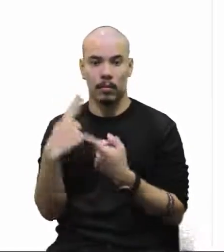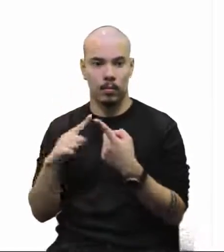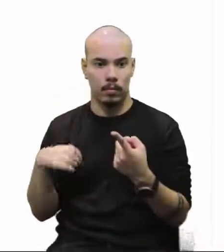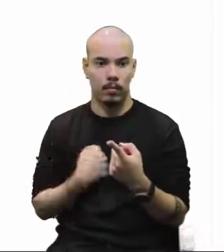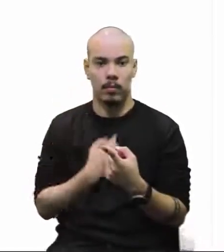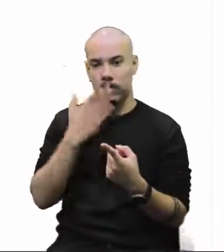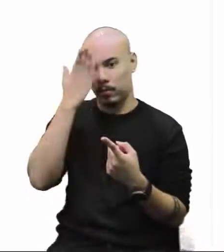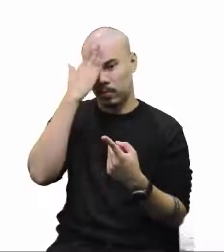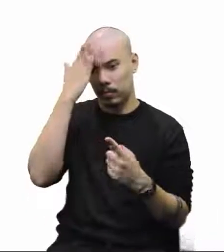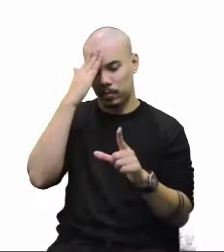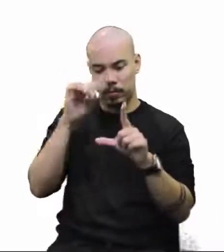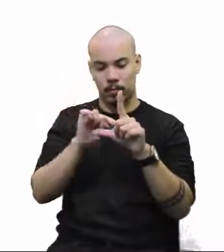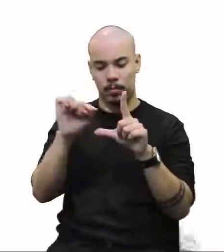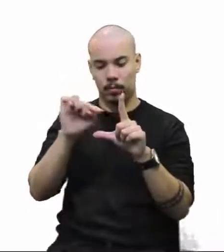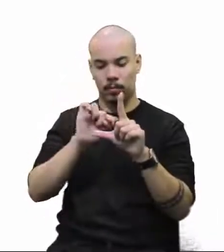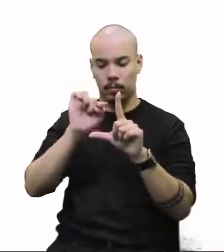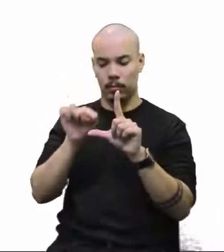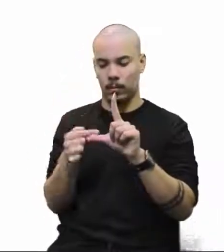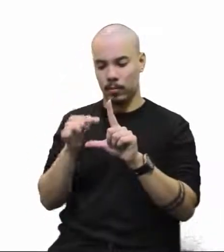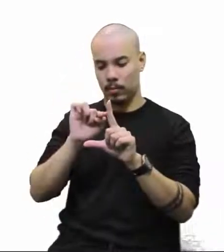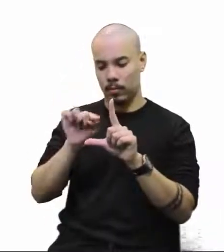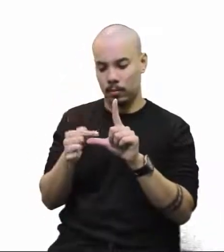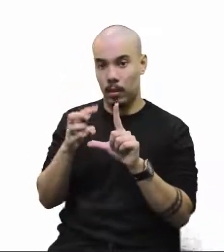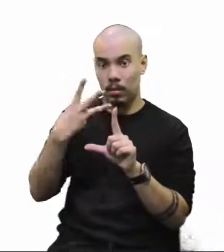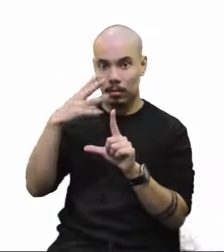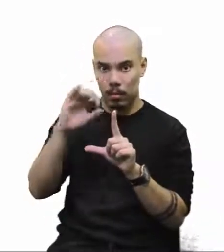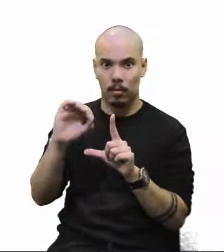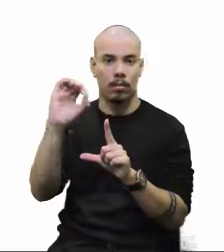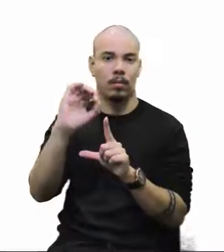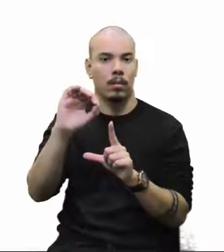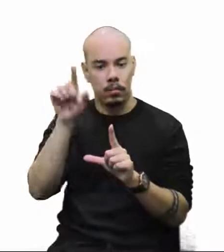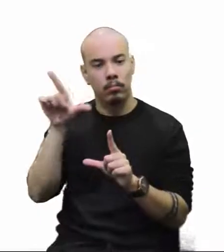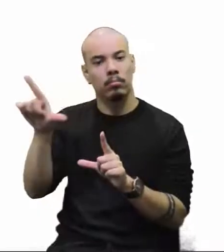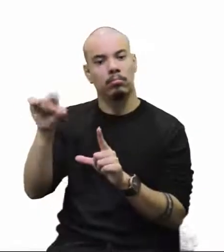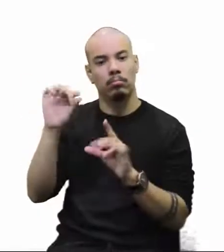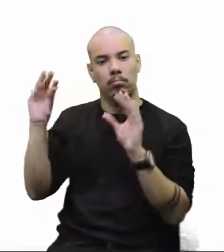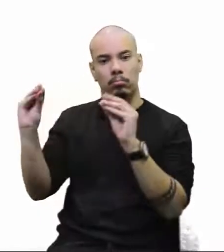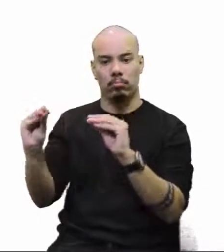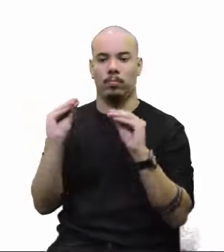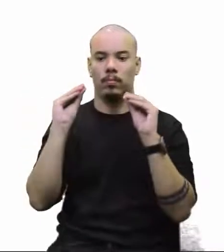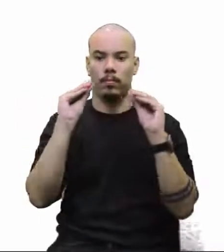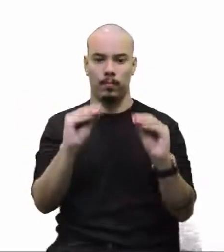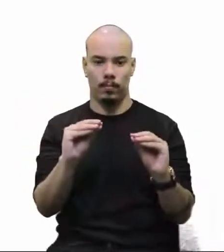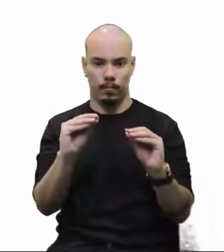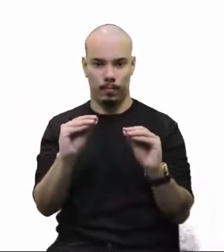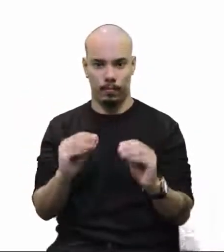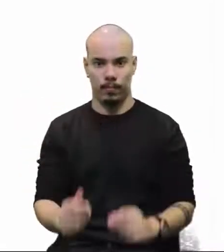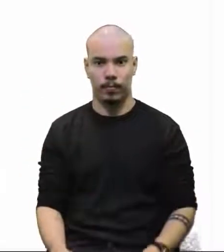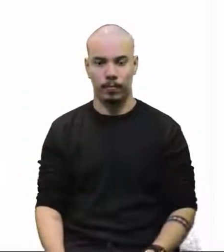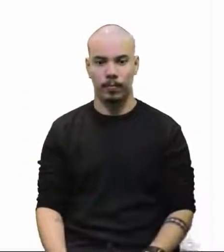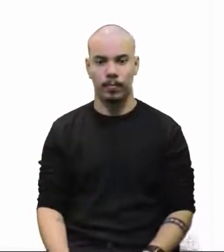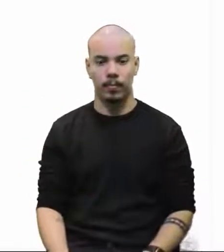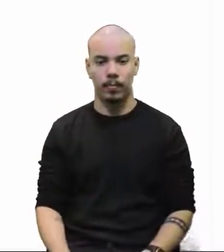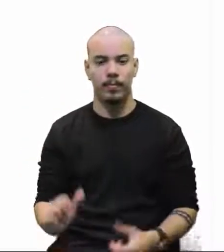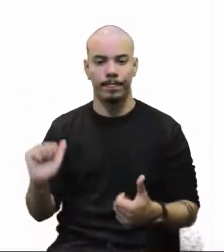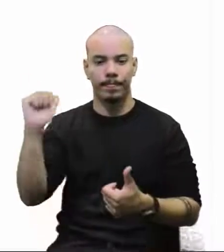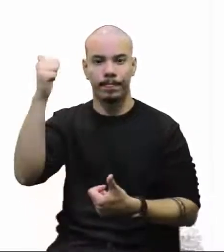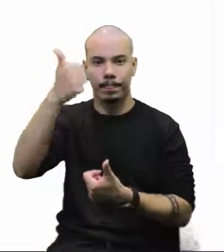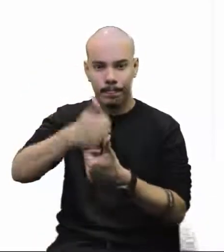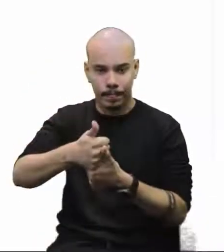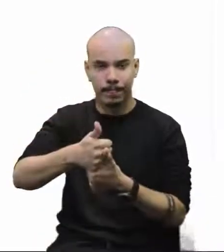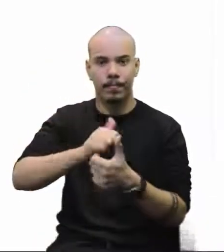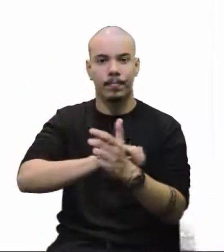ângulo de 30 graus. Ó. Então, é esse aí que você vai utilizar. Bom,